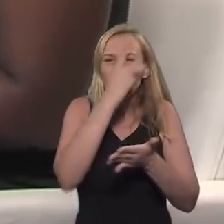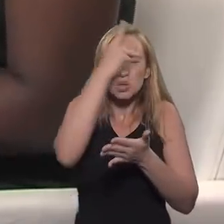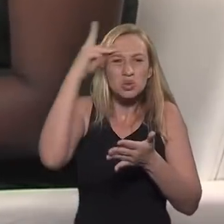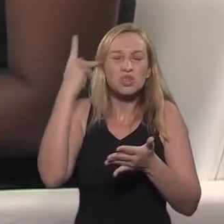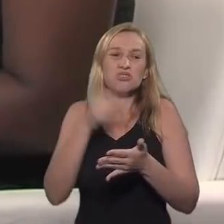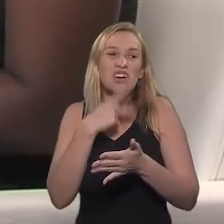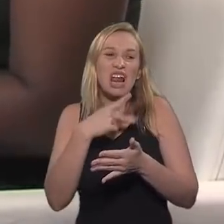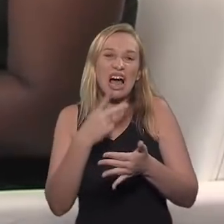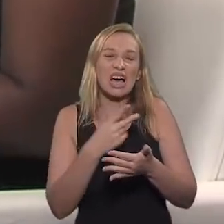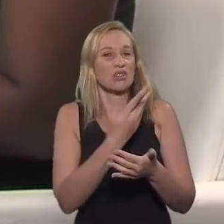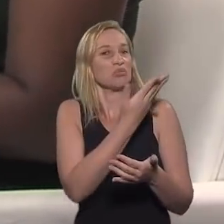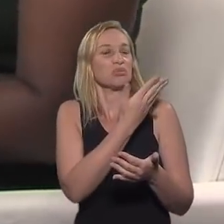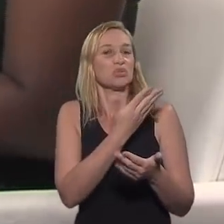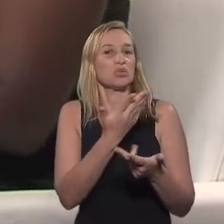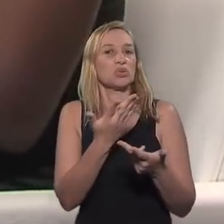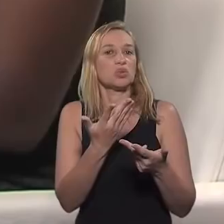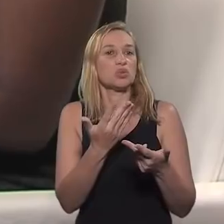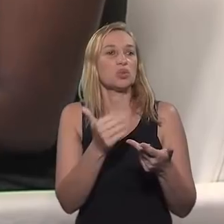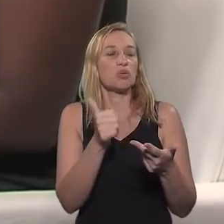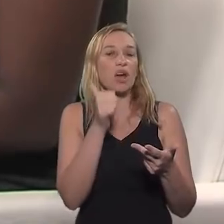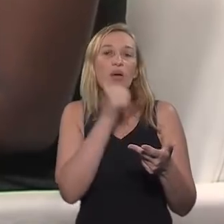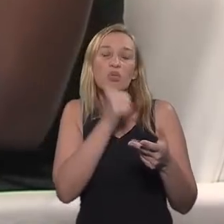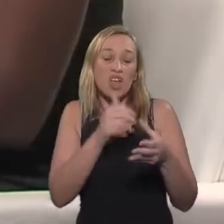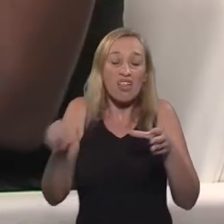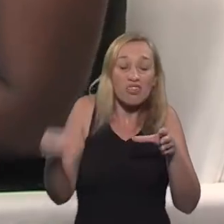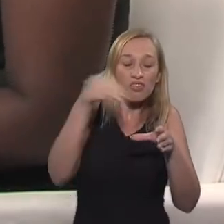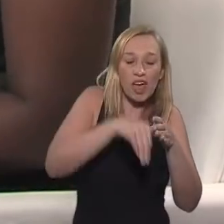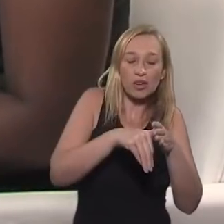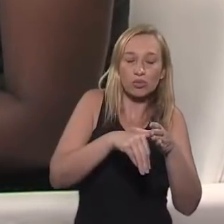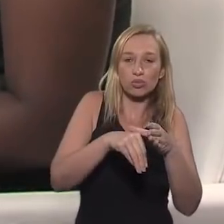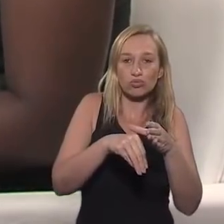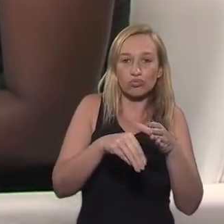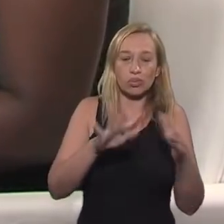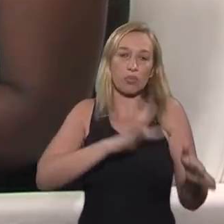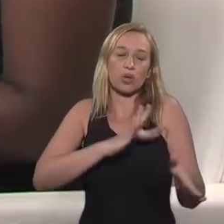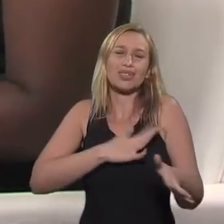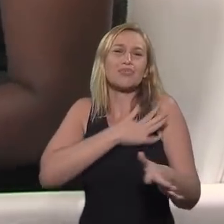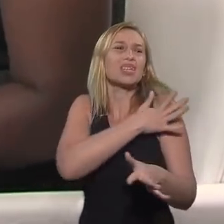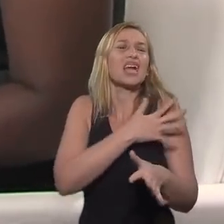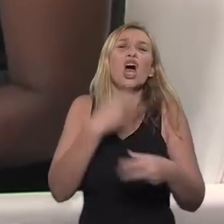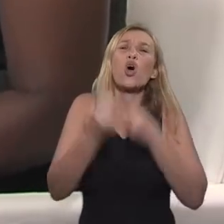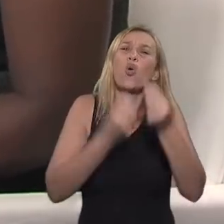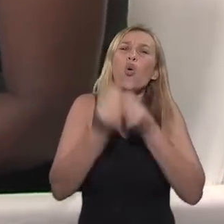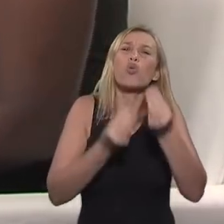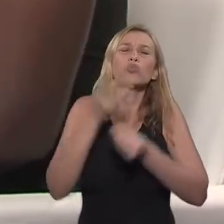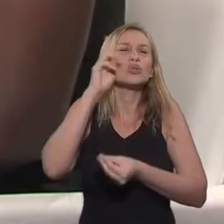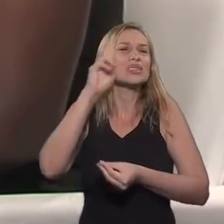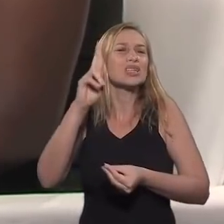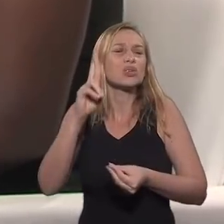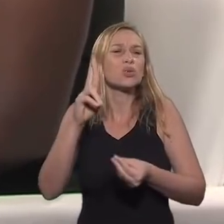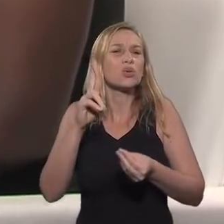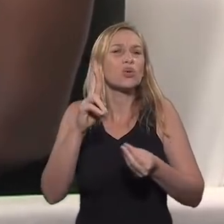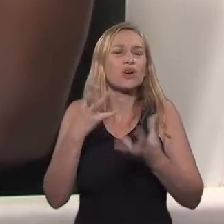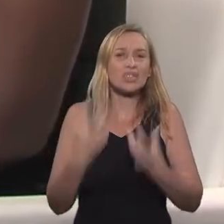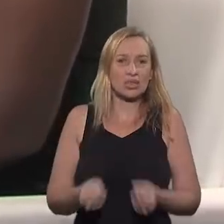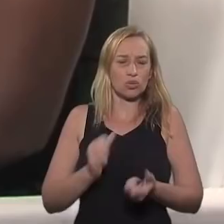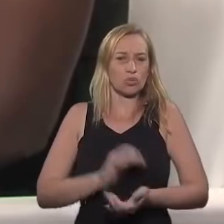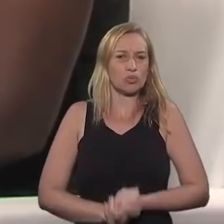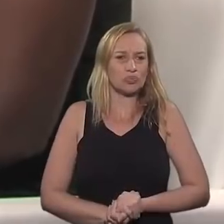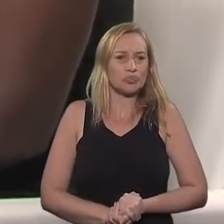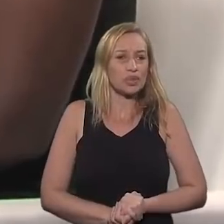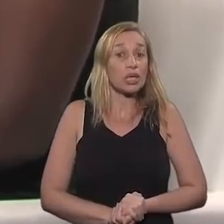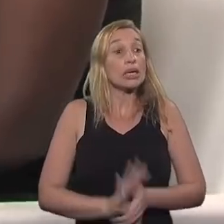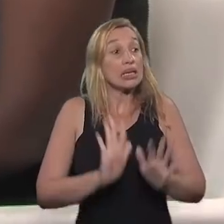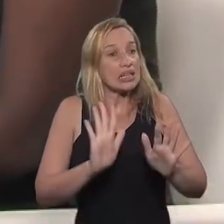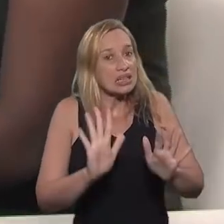ruins, machistas, com relação à inserção das mulheres na carreira militar. Como é que o senhor absorveu esses comentários? Na verdade, a gente